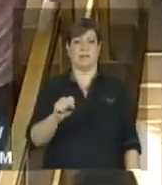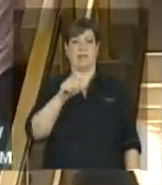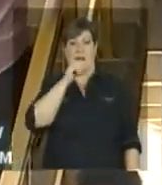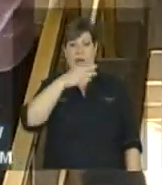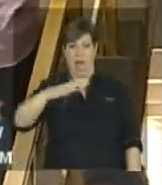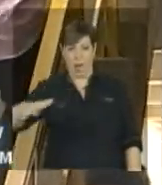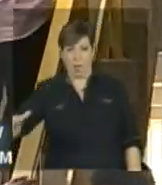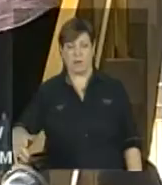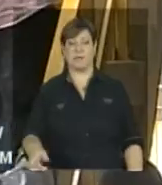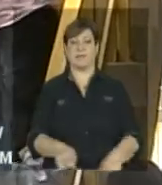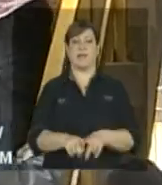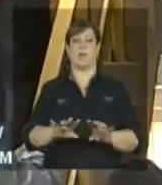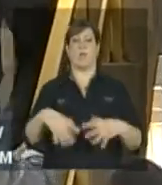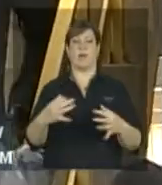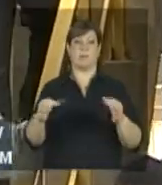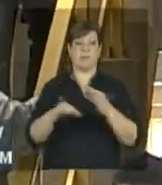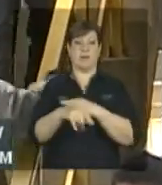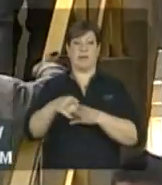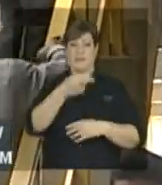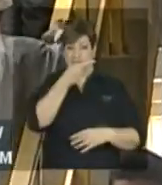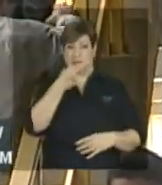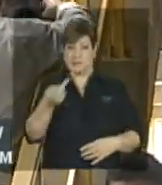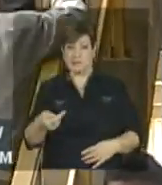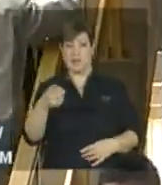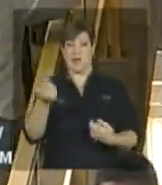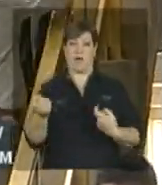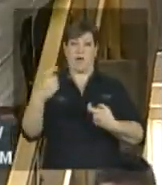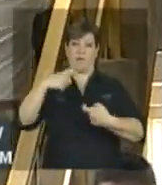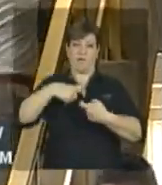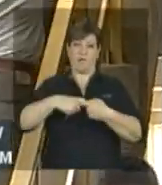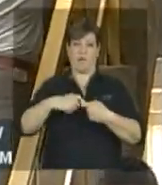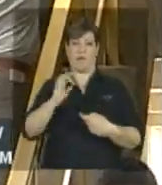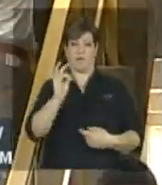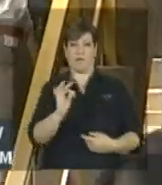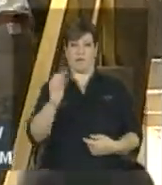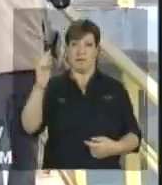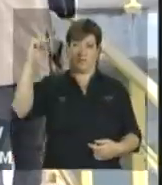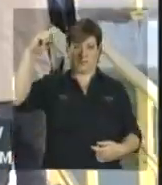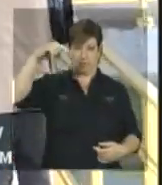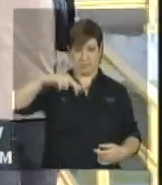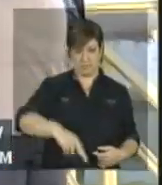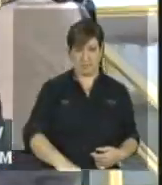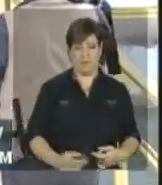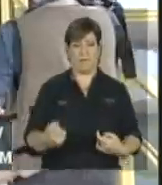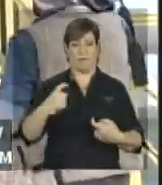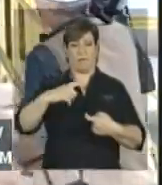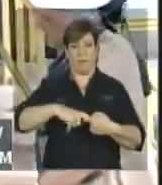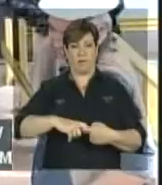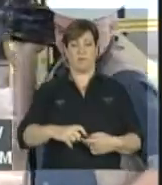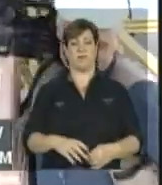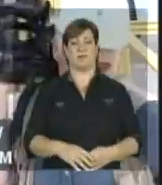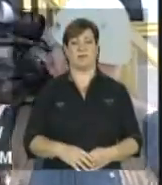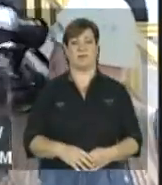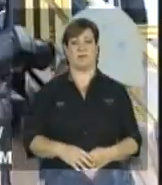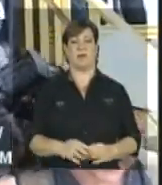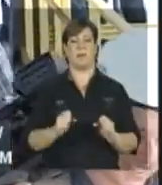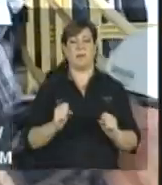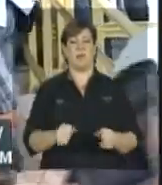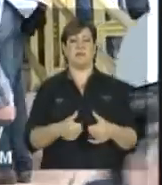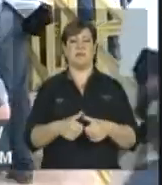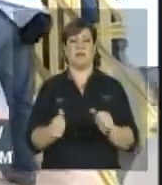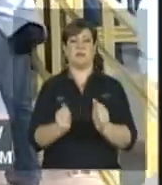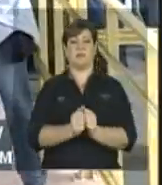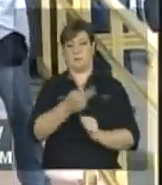dessa visita, que ela volte ao piso térreo da sala de comando e se encontre